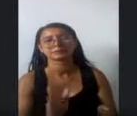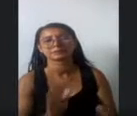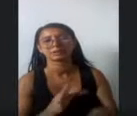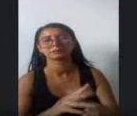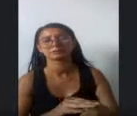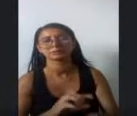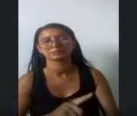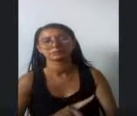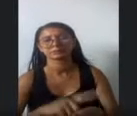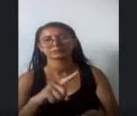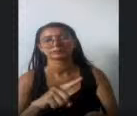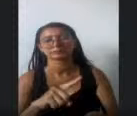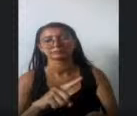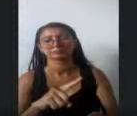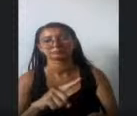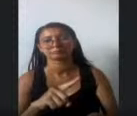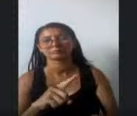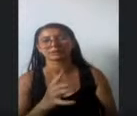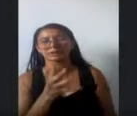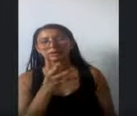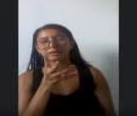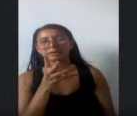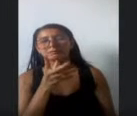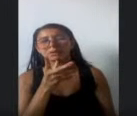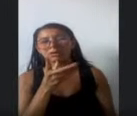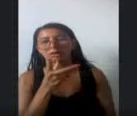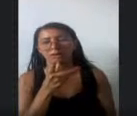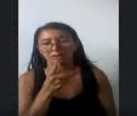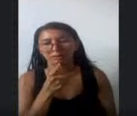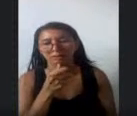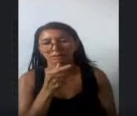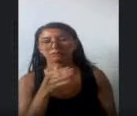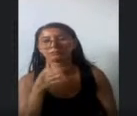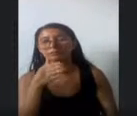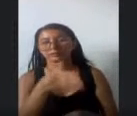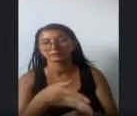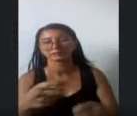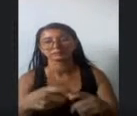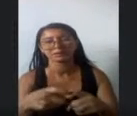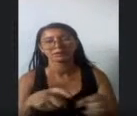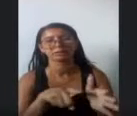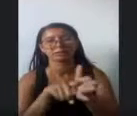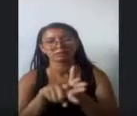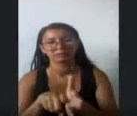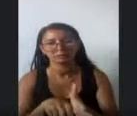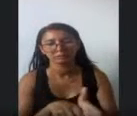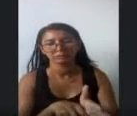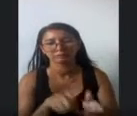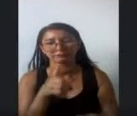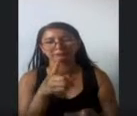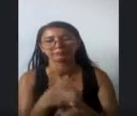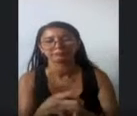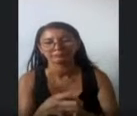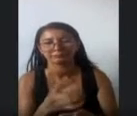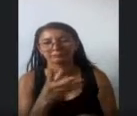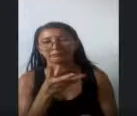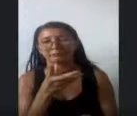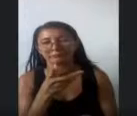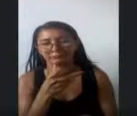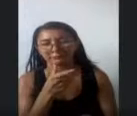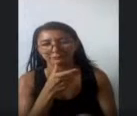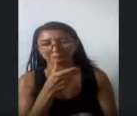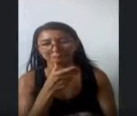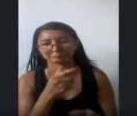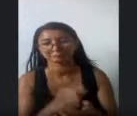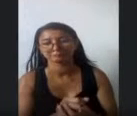diagnóstico tardio, que foi justamente o que Joana apresentou, né? Um diagnóstico tardio era assintomático,